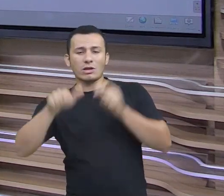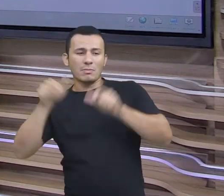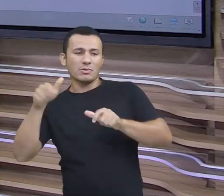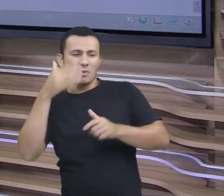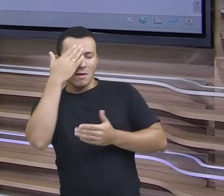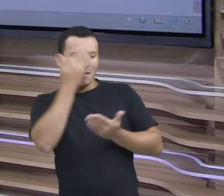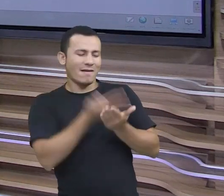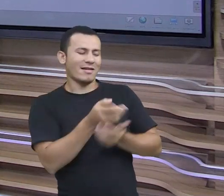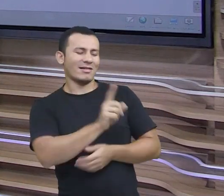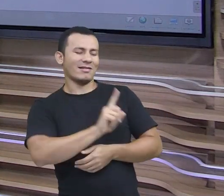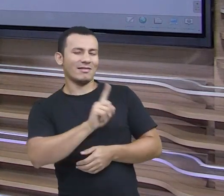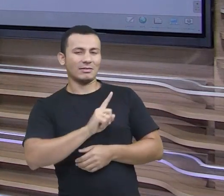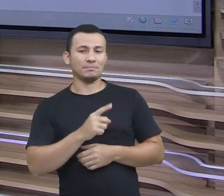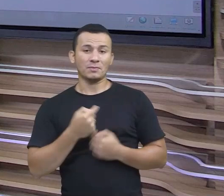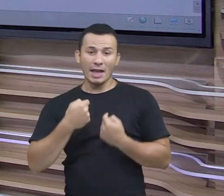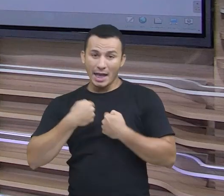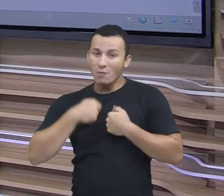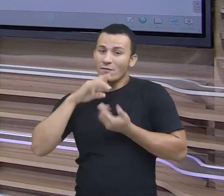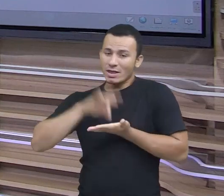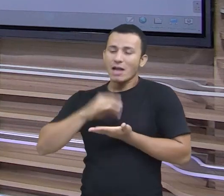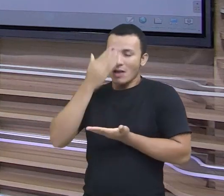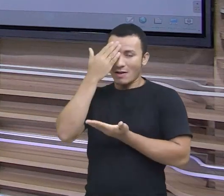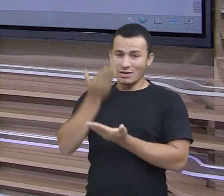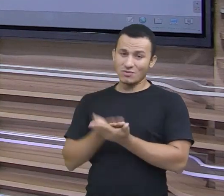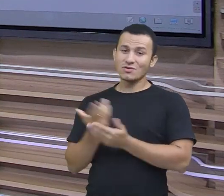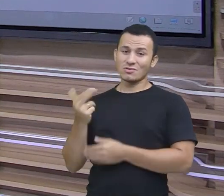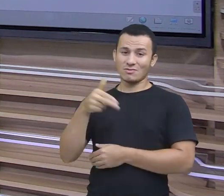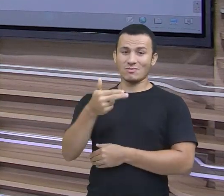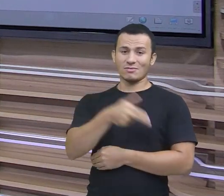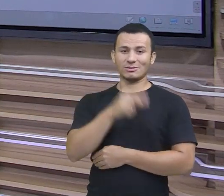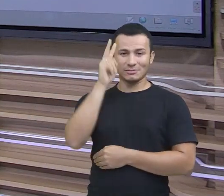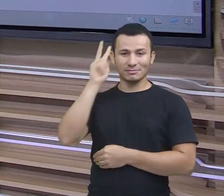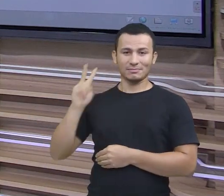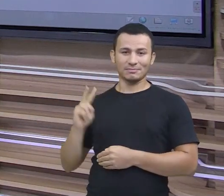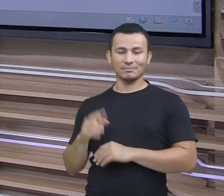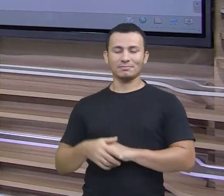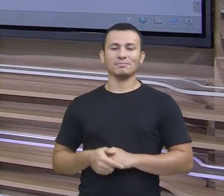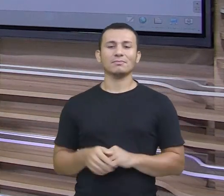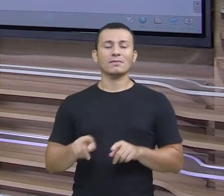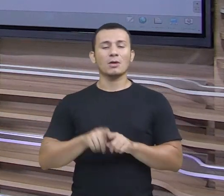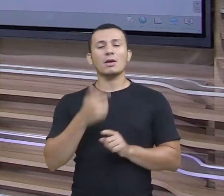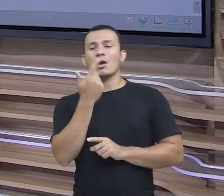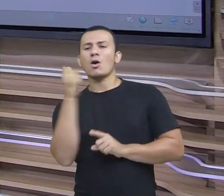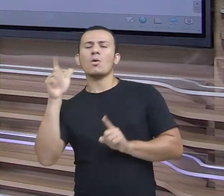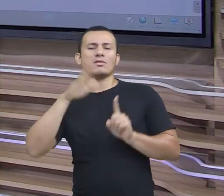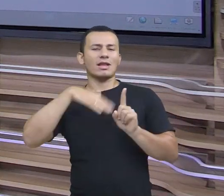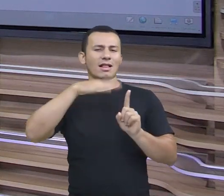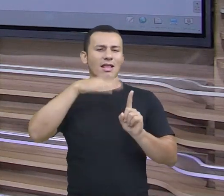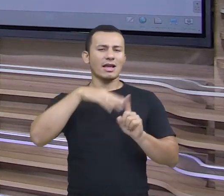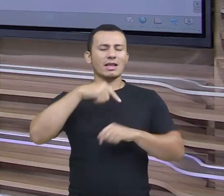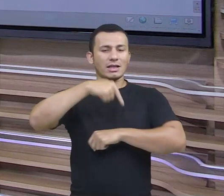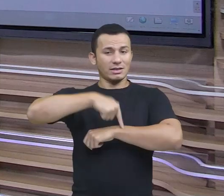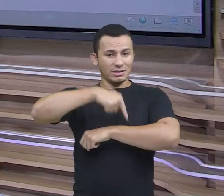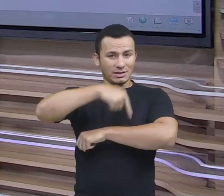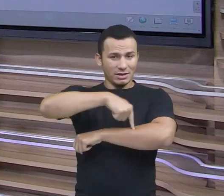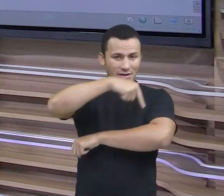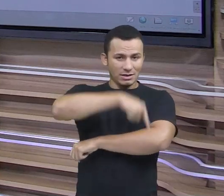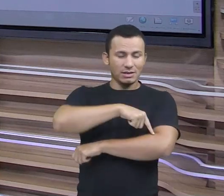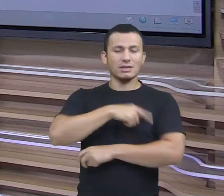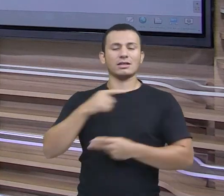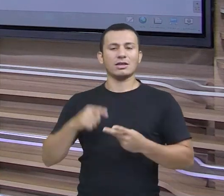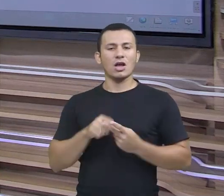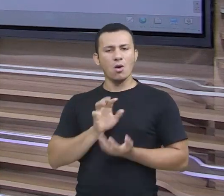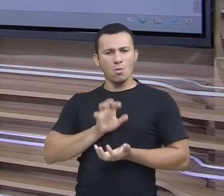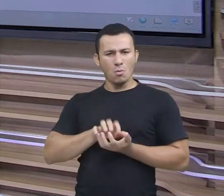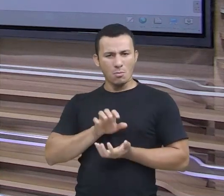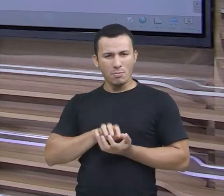acredito, vou falar aqui para vocês. Vocês sabem outras lendas? Como eu disse, tem um Saci Pererê, tem o